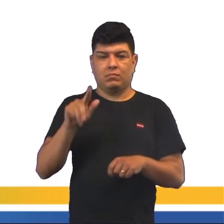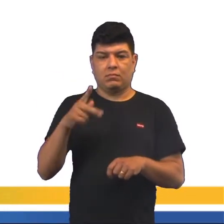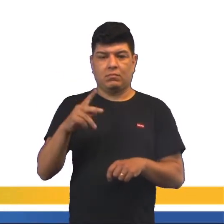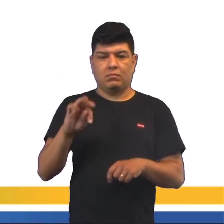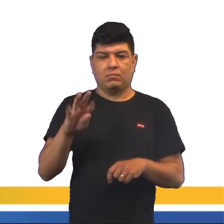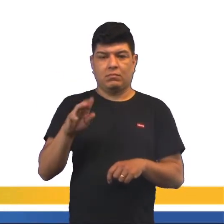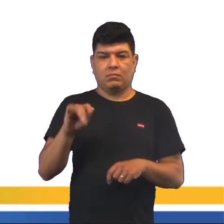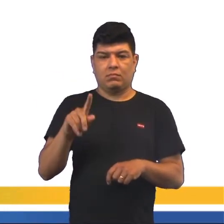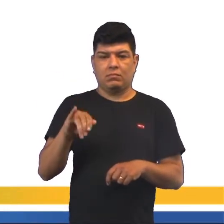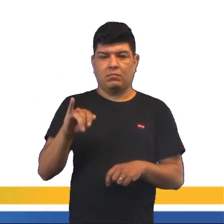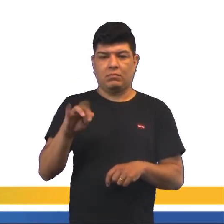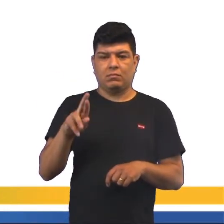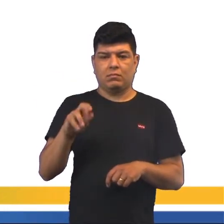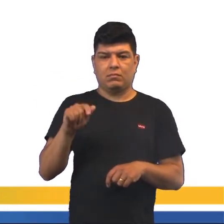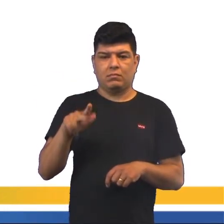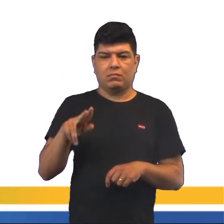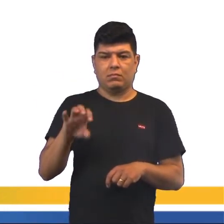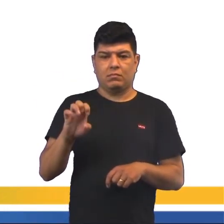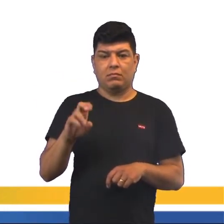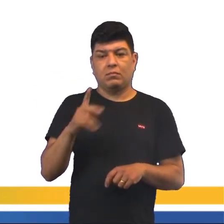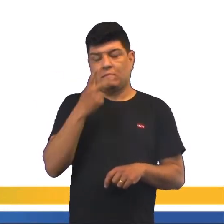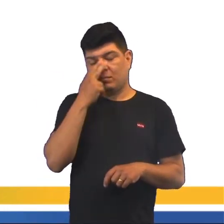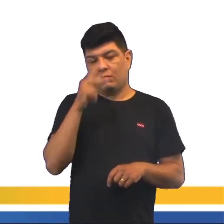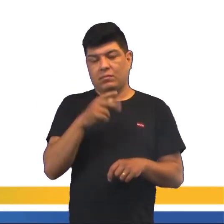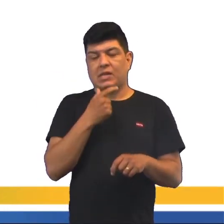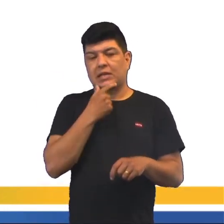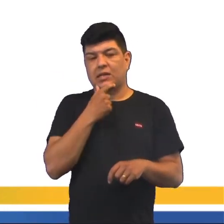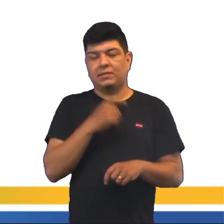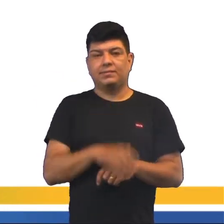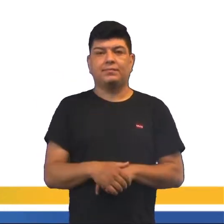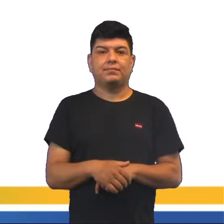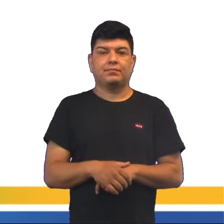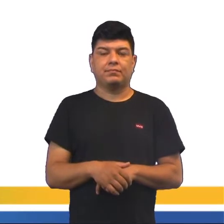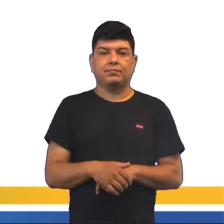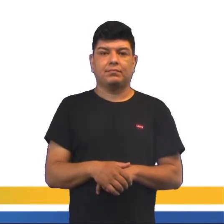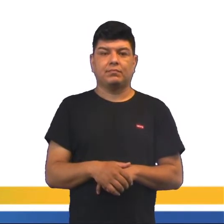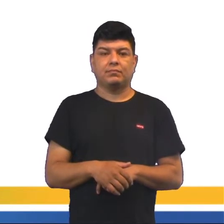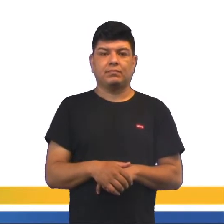Palestina, a Jordânia e o Iraque ficaram sob o mandato inglês.